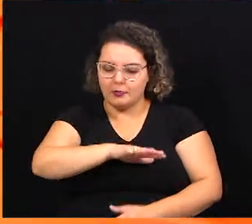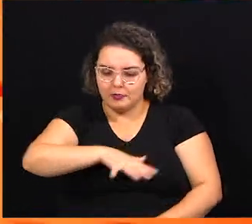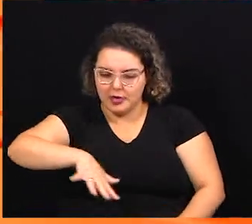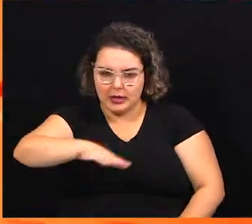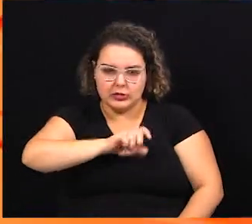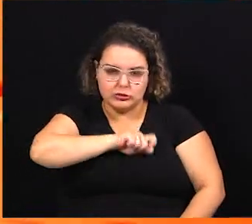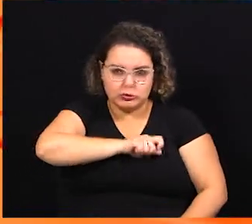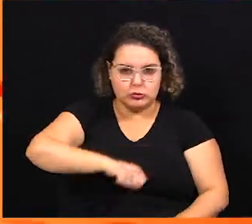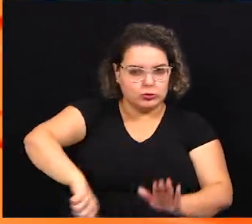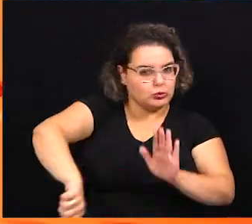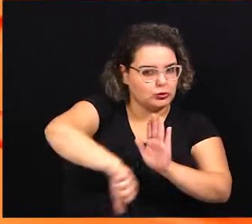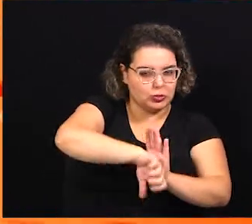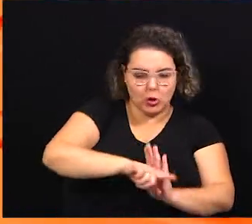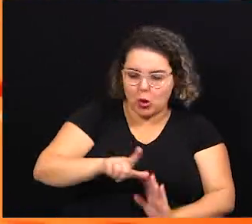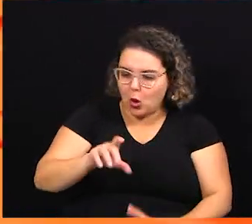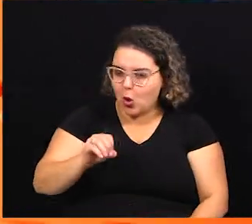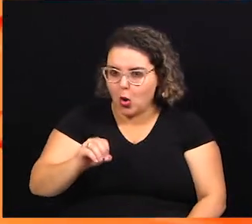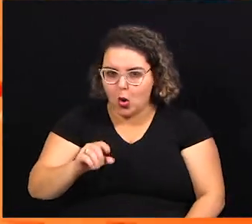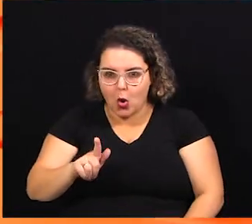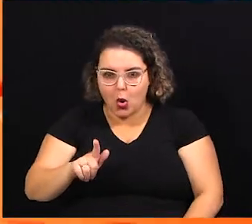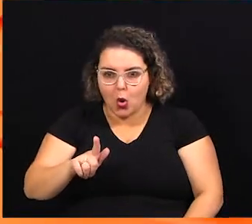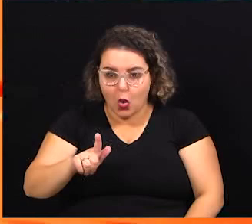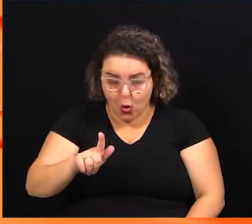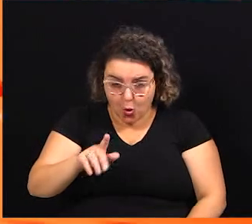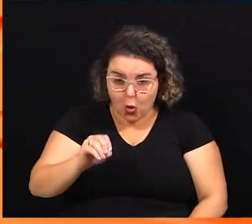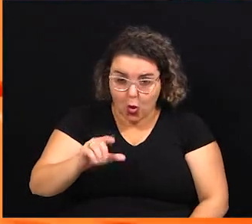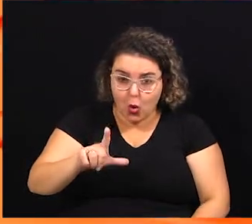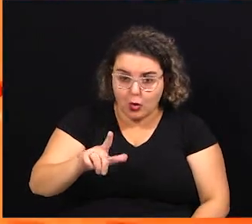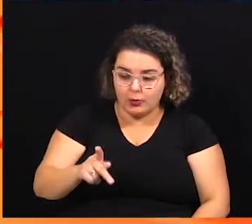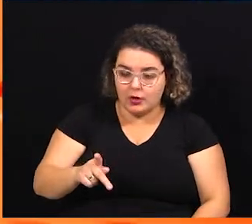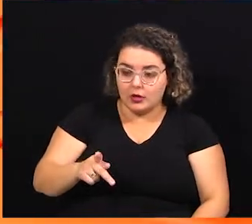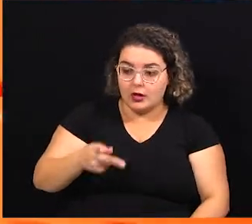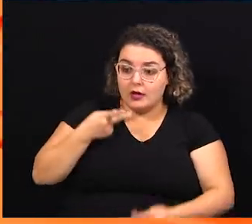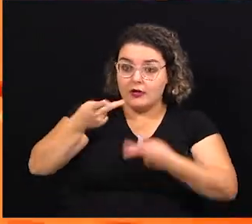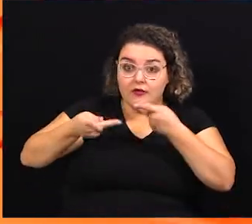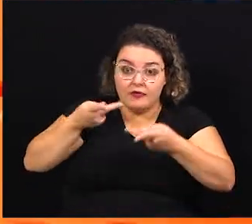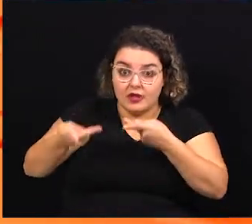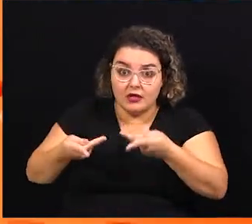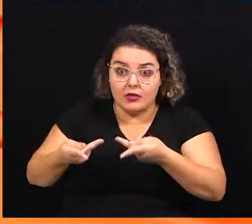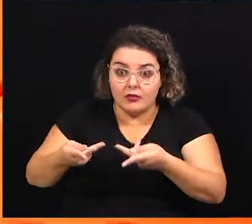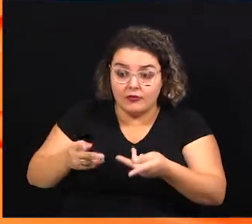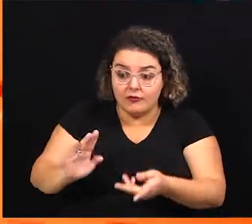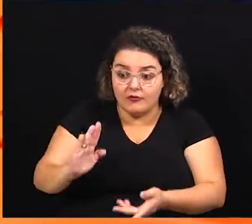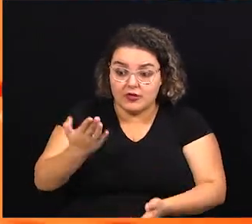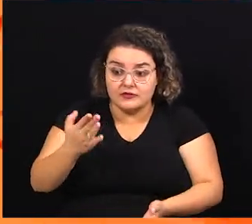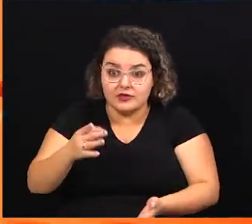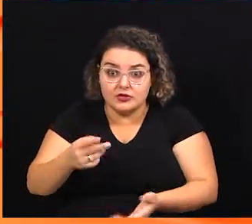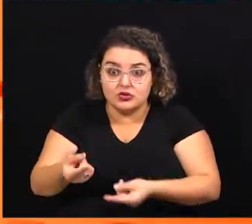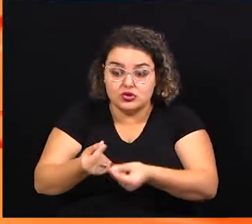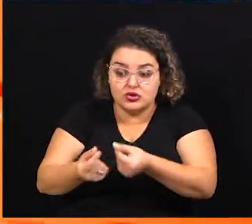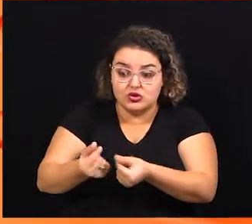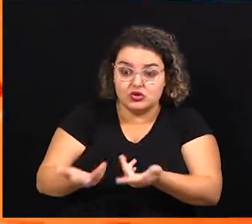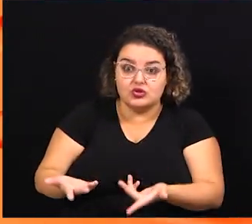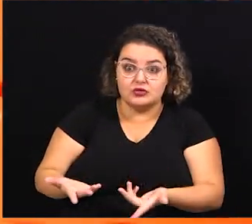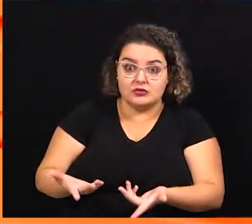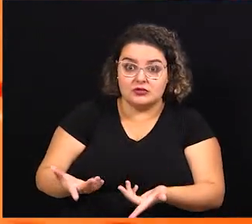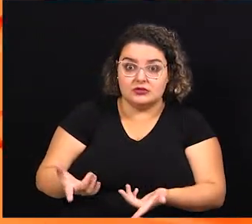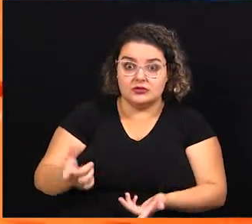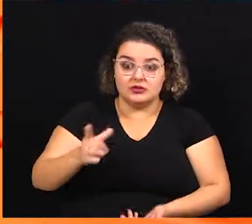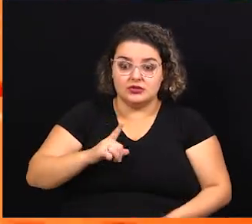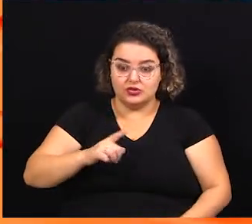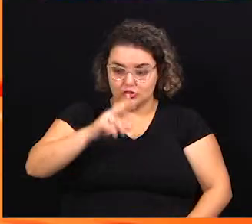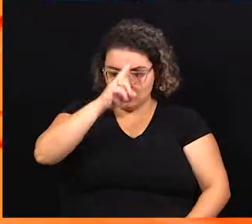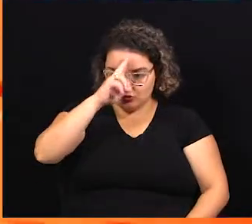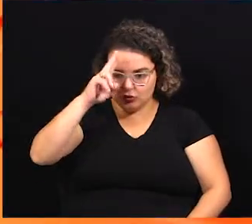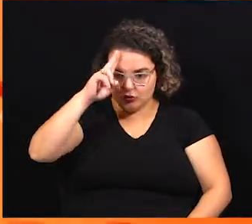bandidagem, assim, de golpes. Eu cheguei a conversar, por exemplo, com falsificadores de dinheiro para pesquisar o livro. Cheguei a conversar com...